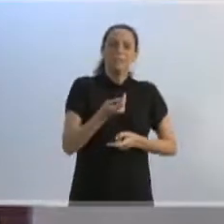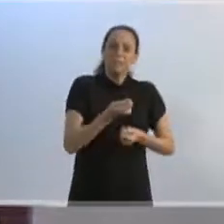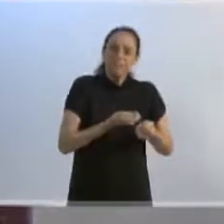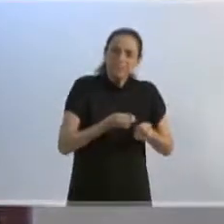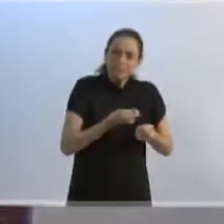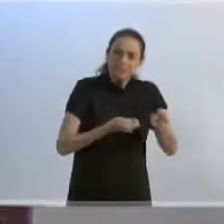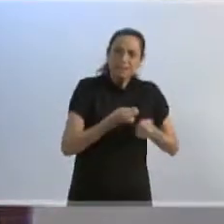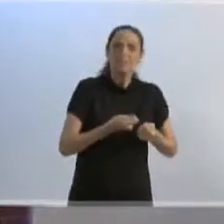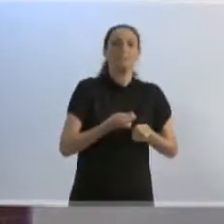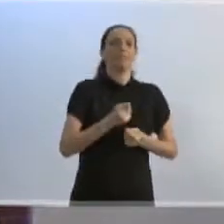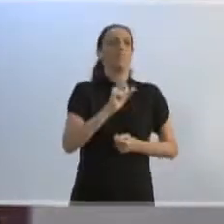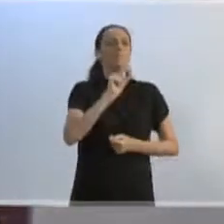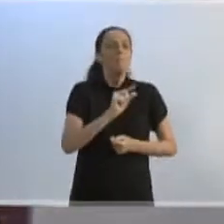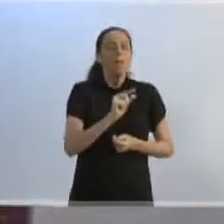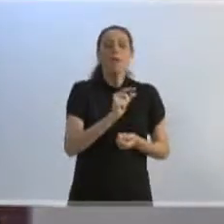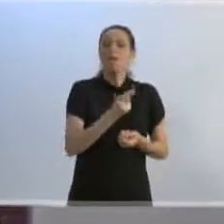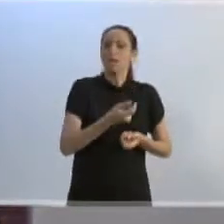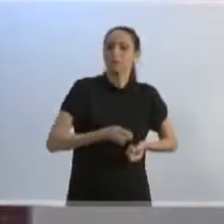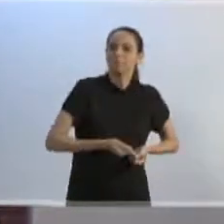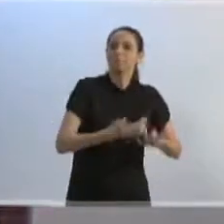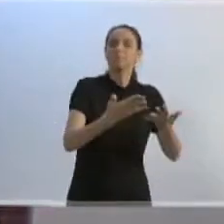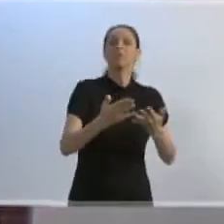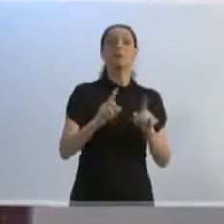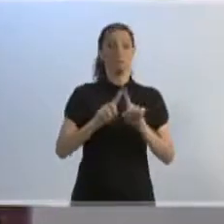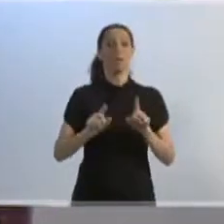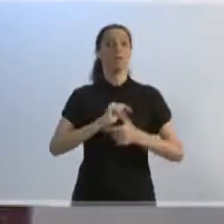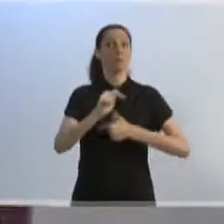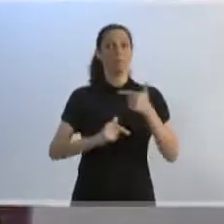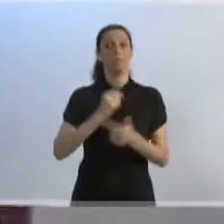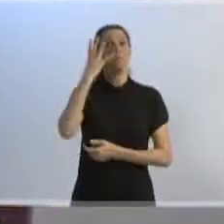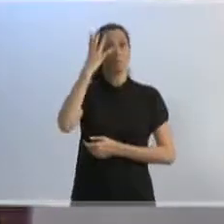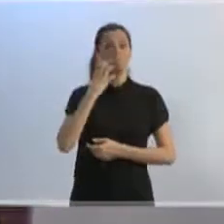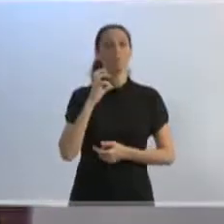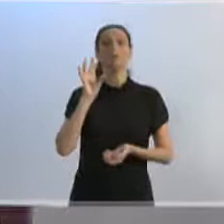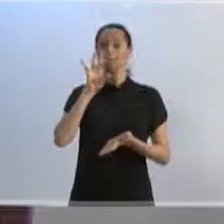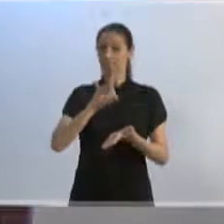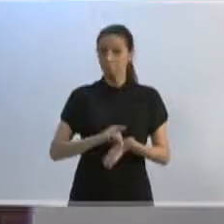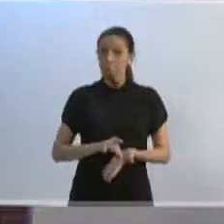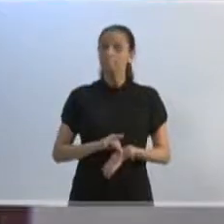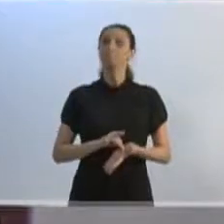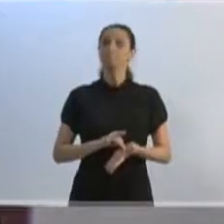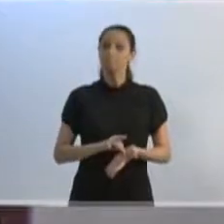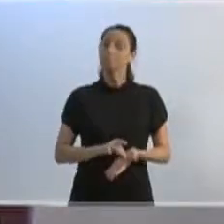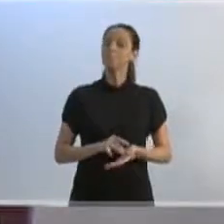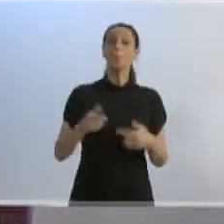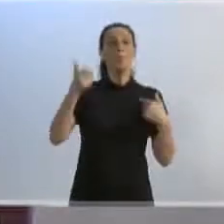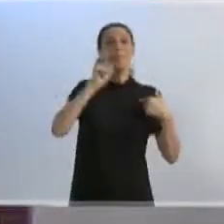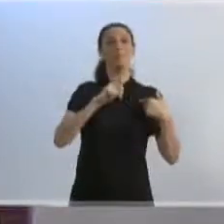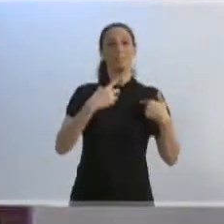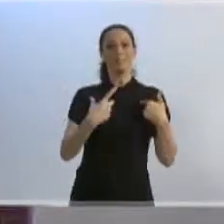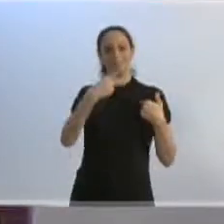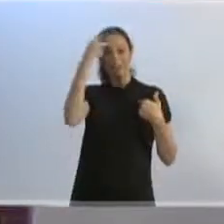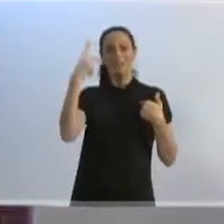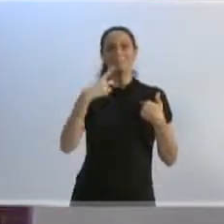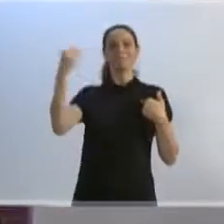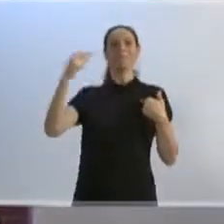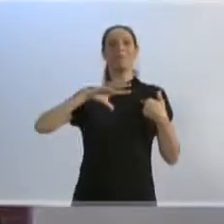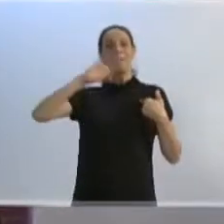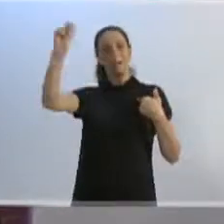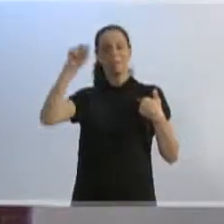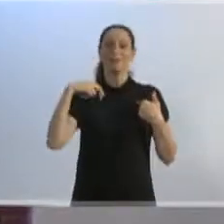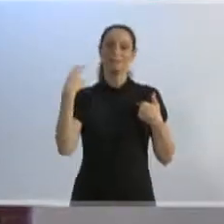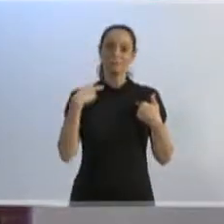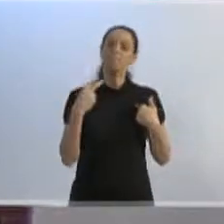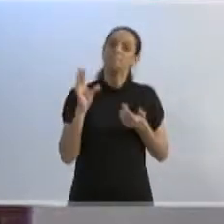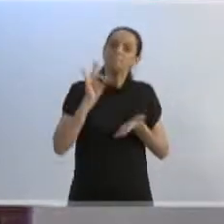com menor custo, mas fiz um trabalho muito sério que veio trazer-me aqui a esta casa. Então, também, com